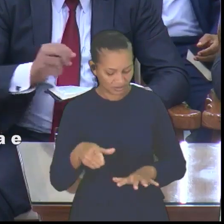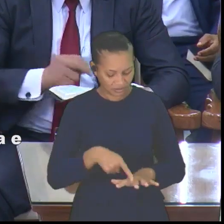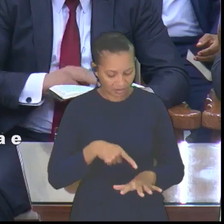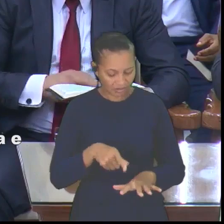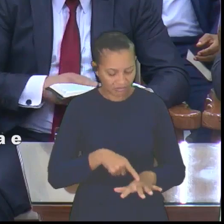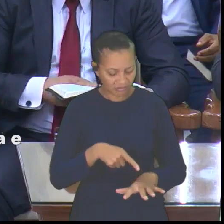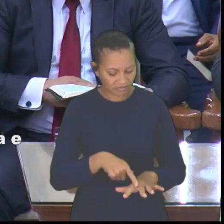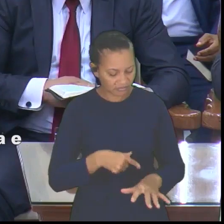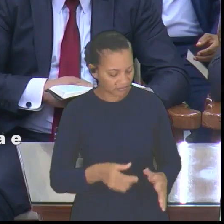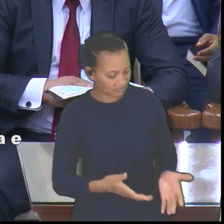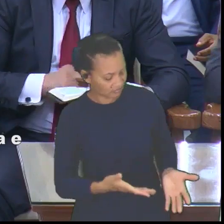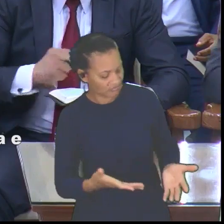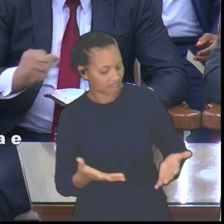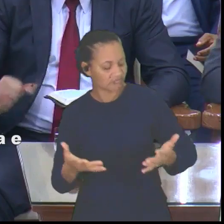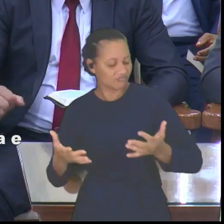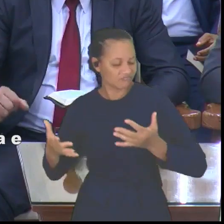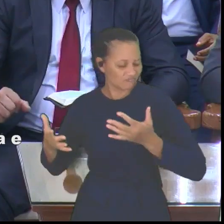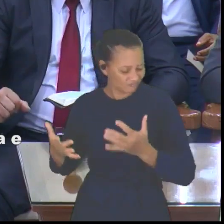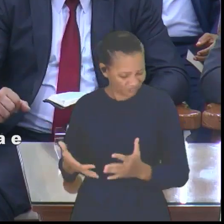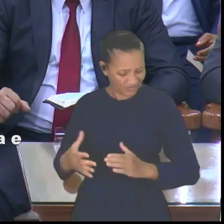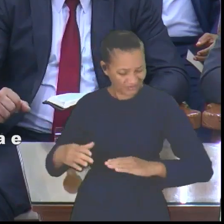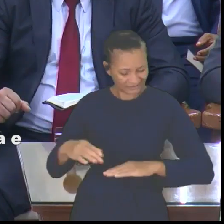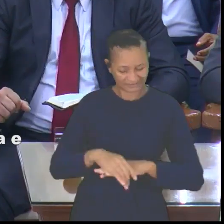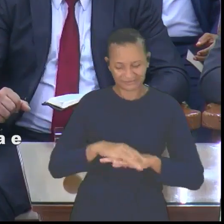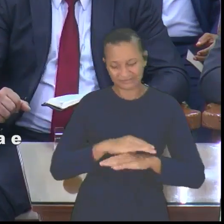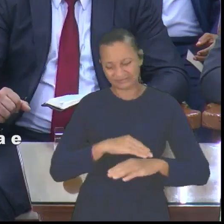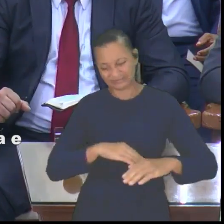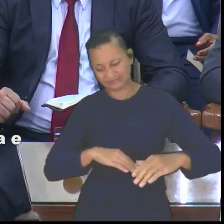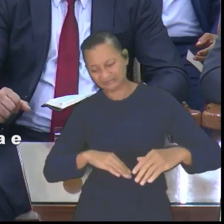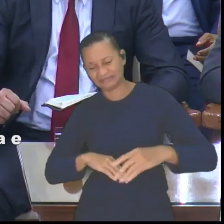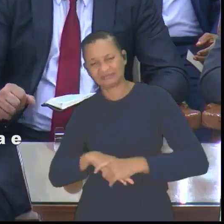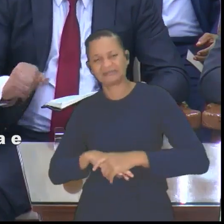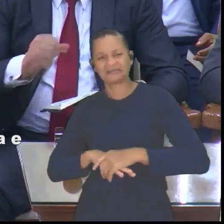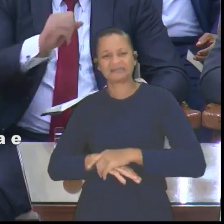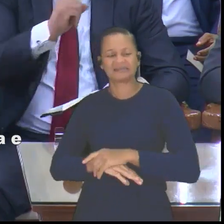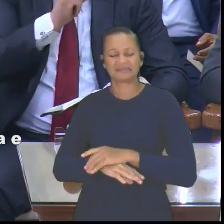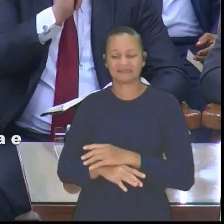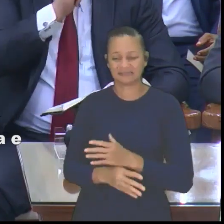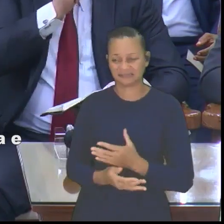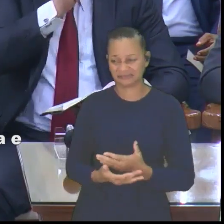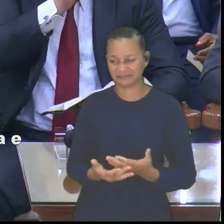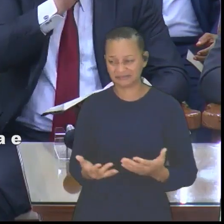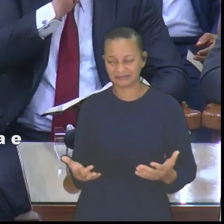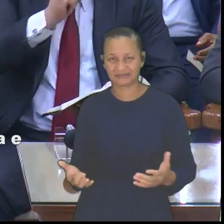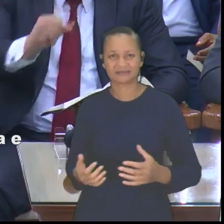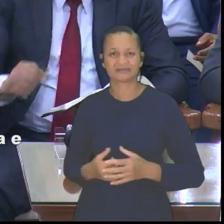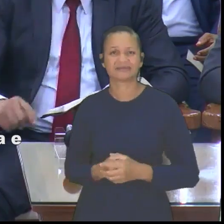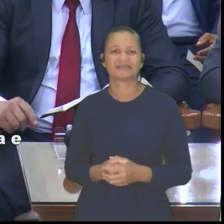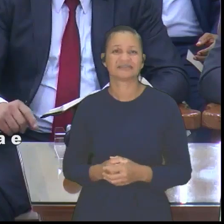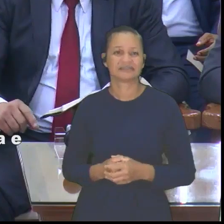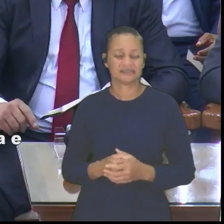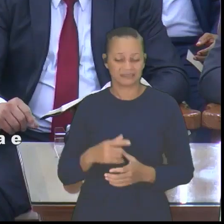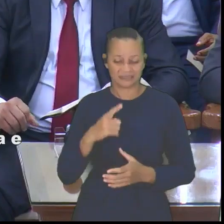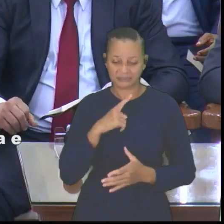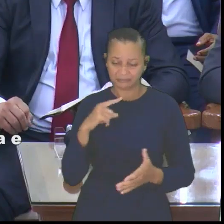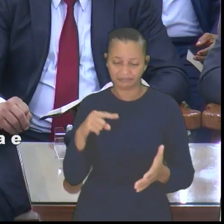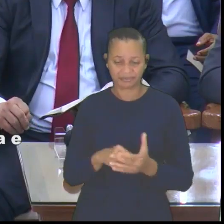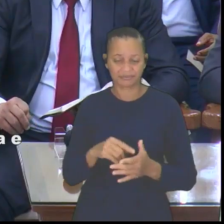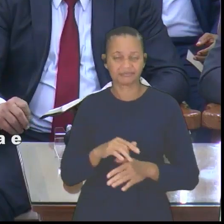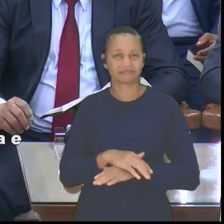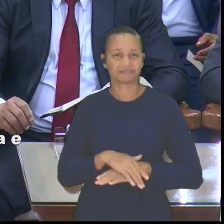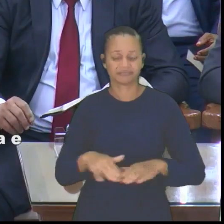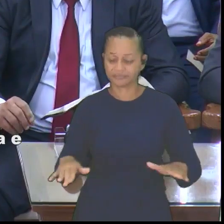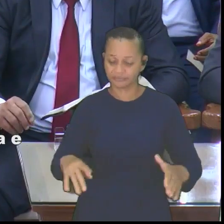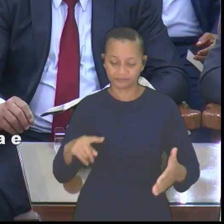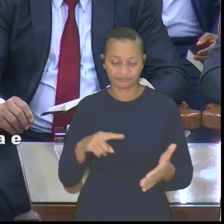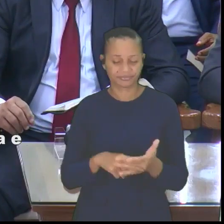calçado. Quem arranca nossas sandálias, quer botar um ponto na nossa Jeová, pronto, o Senhor só vai até